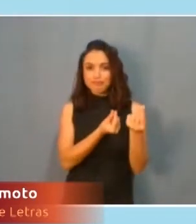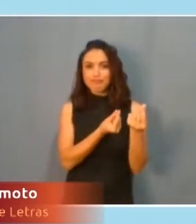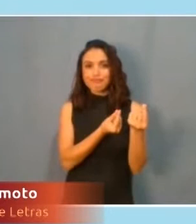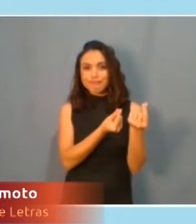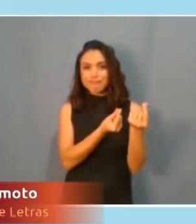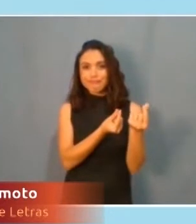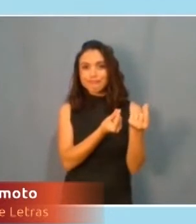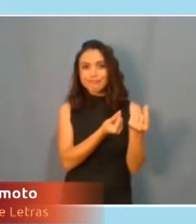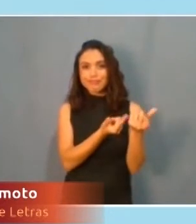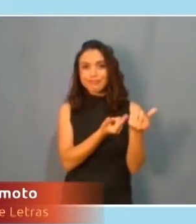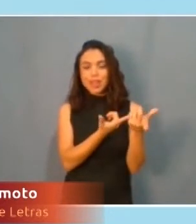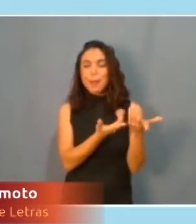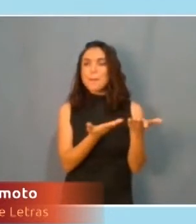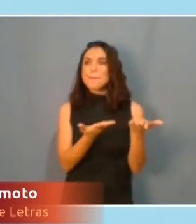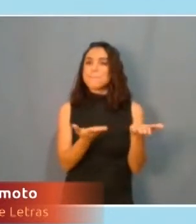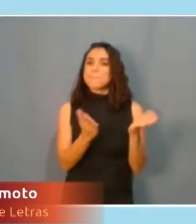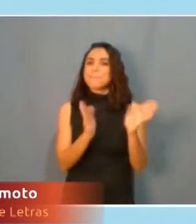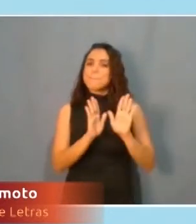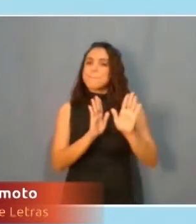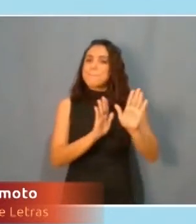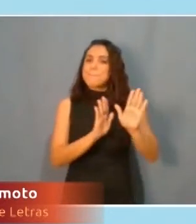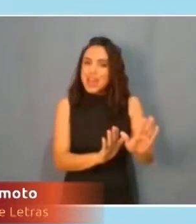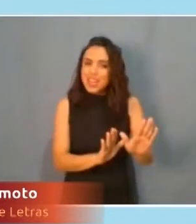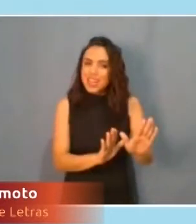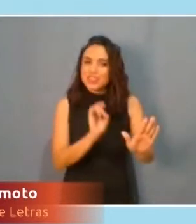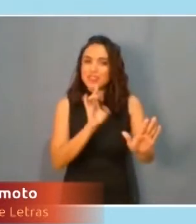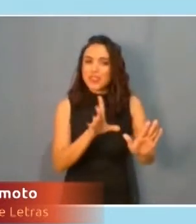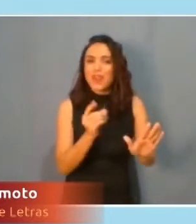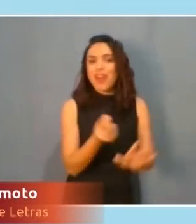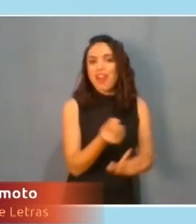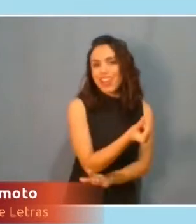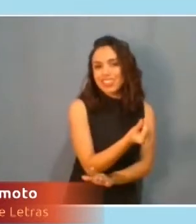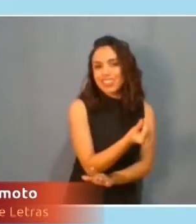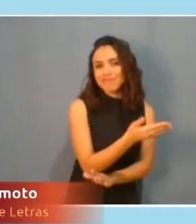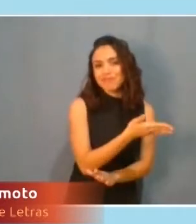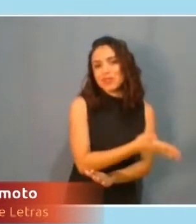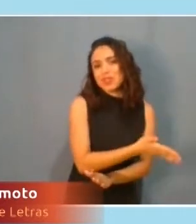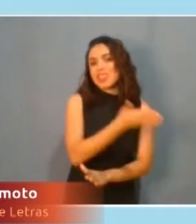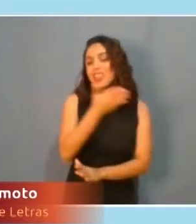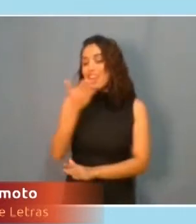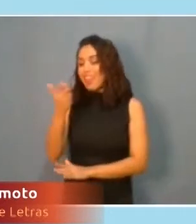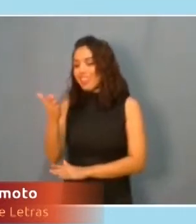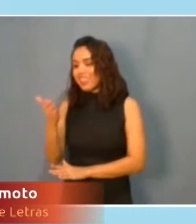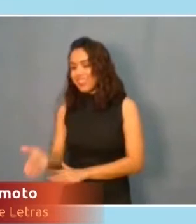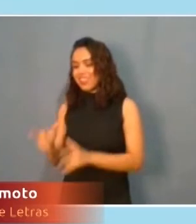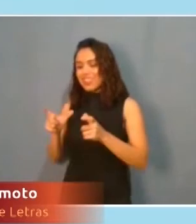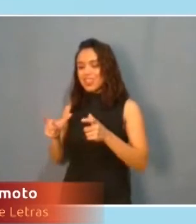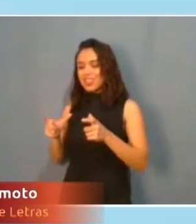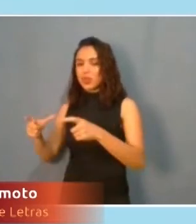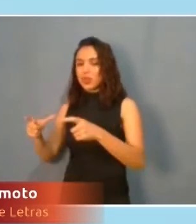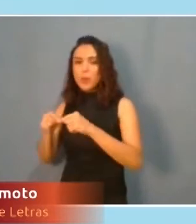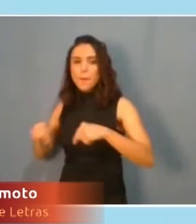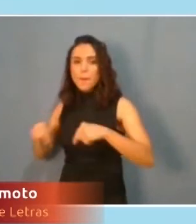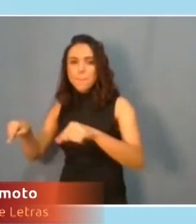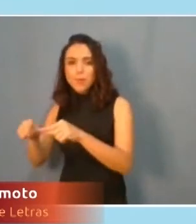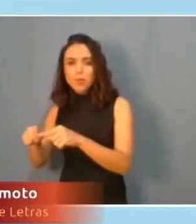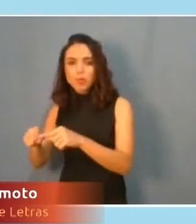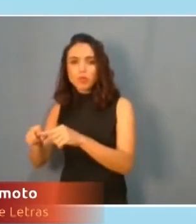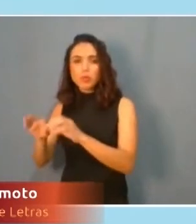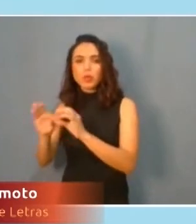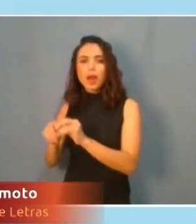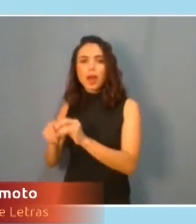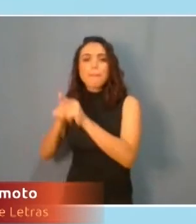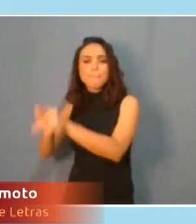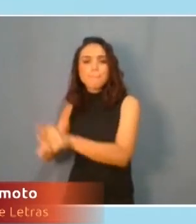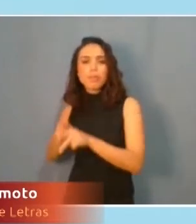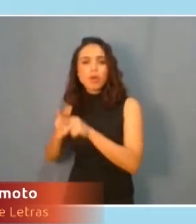a grande massa da população brasileira, porque o pequeno agricultor familiar, como eu disse, ele é o pilar, ele é o herói